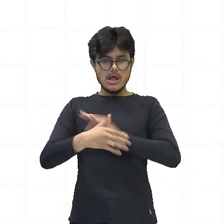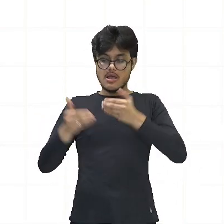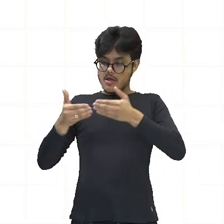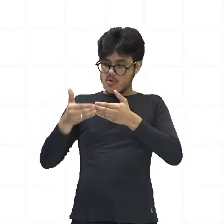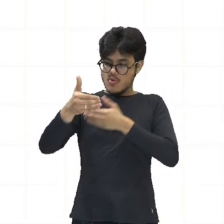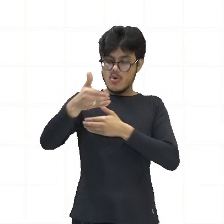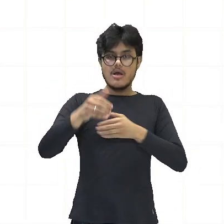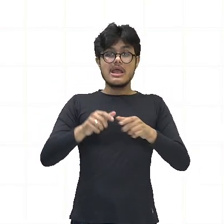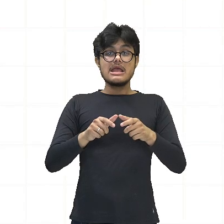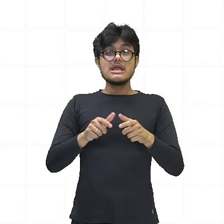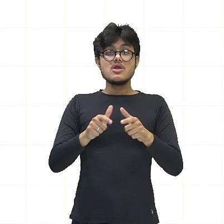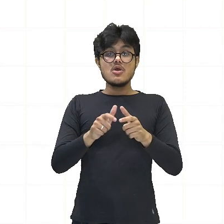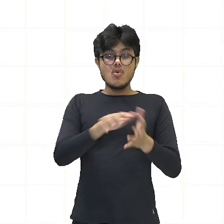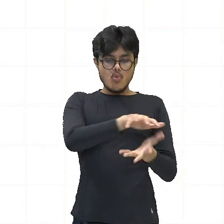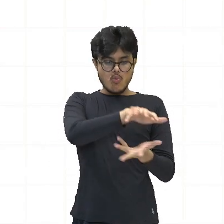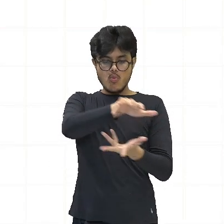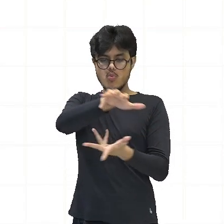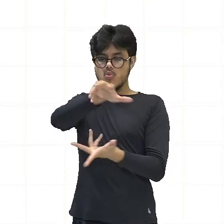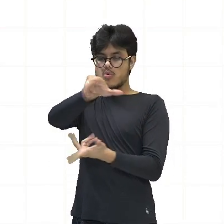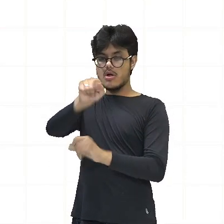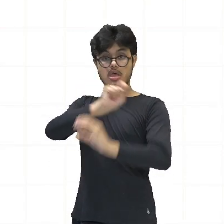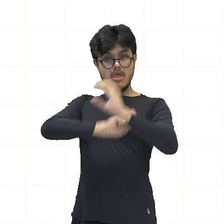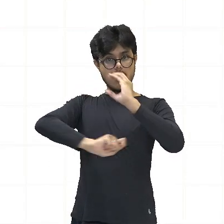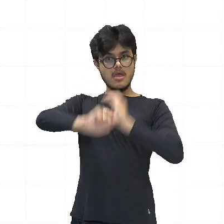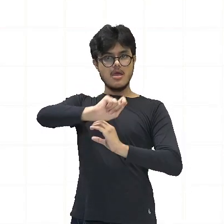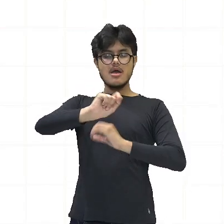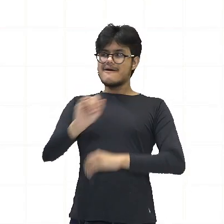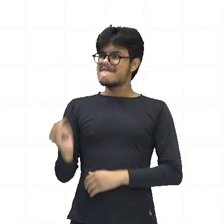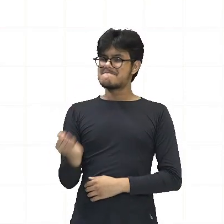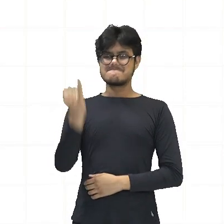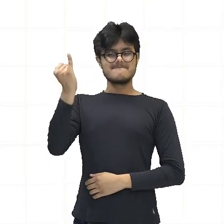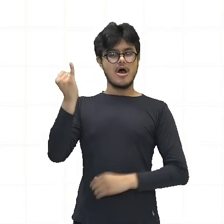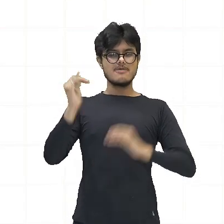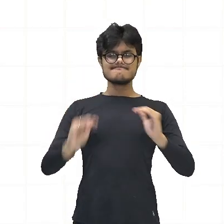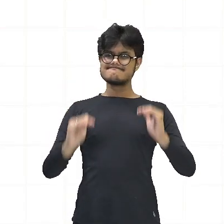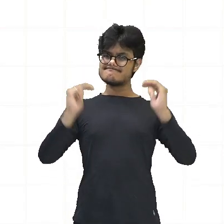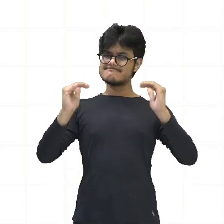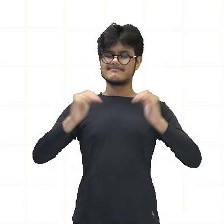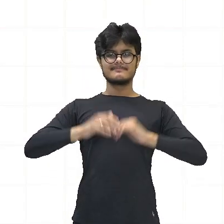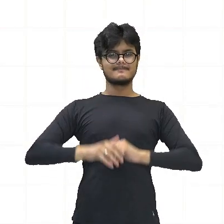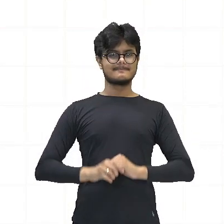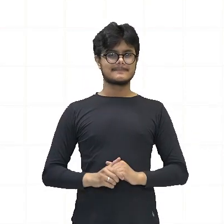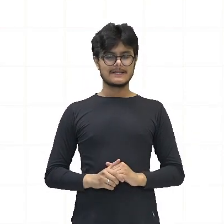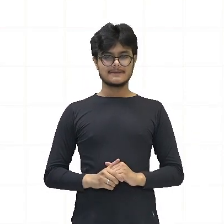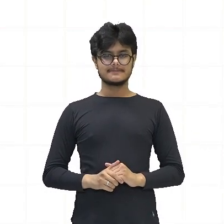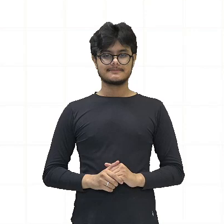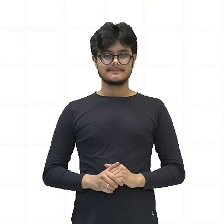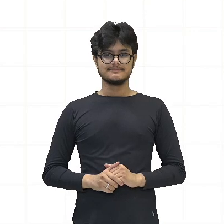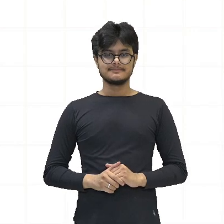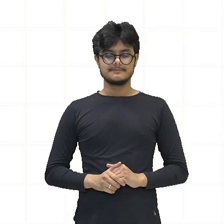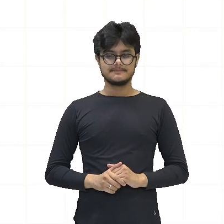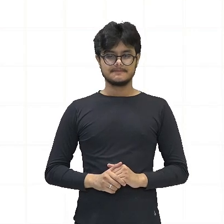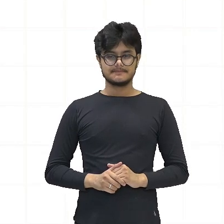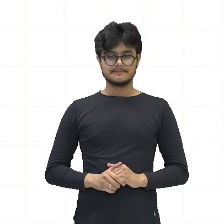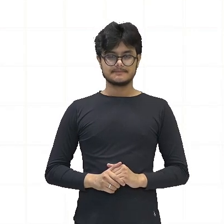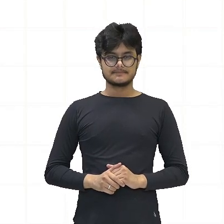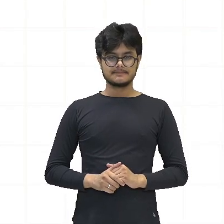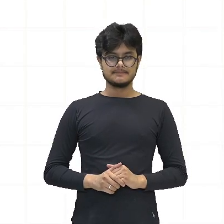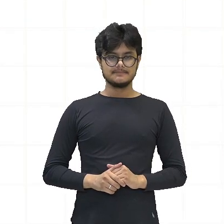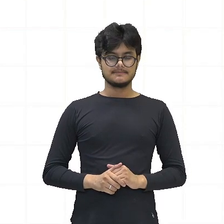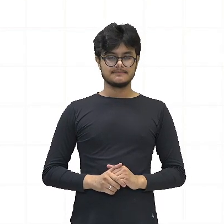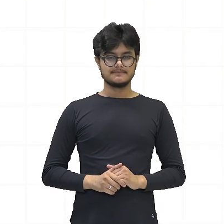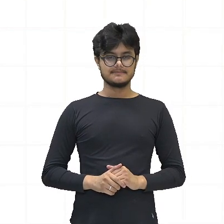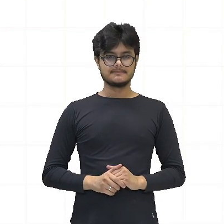mercado mundial, né? Que vai caracterizar aí o capitalismo industrial. A